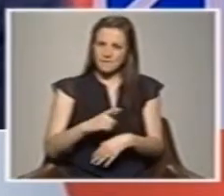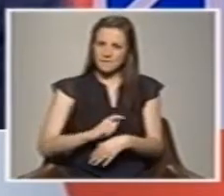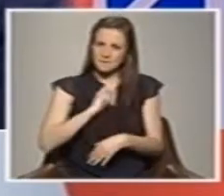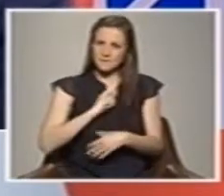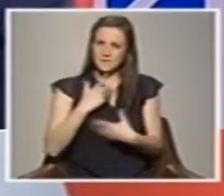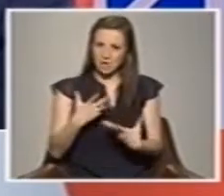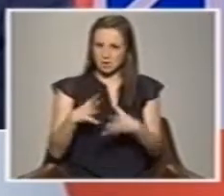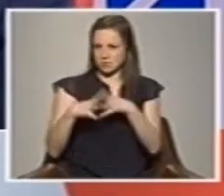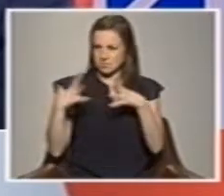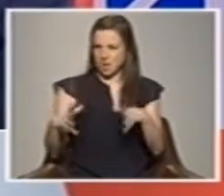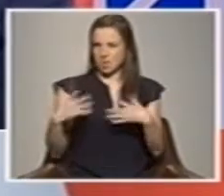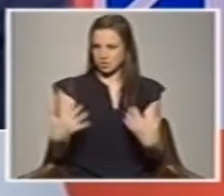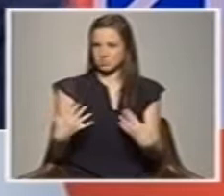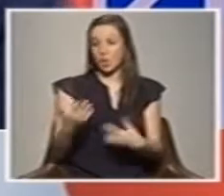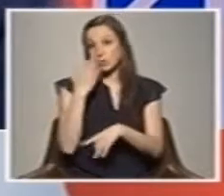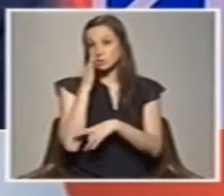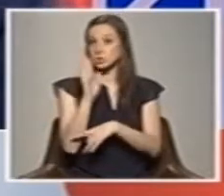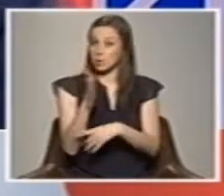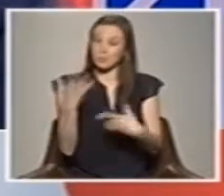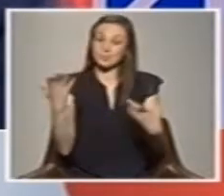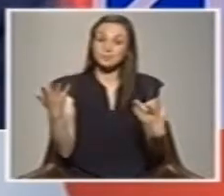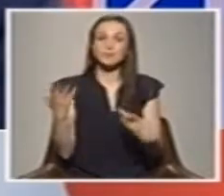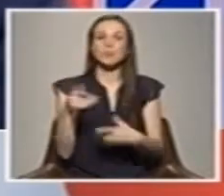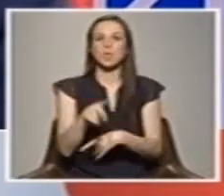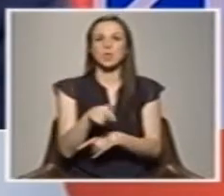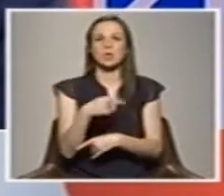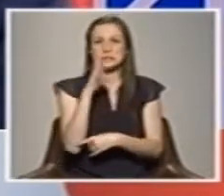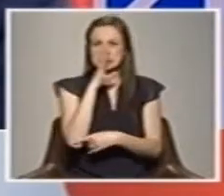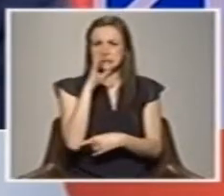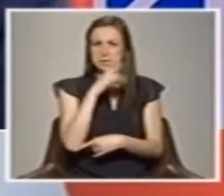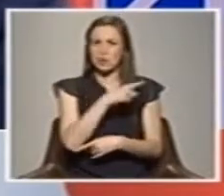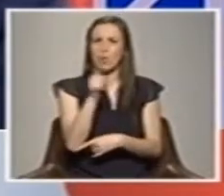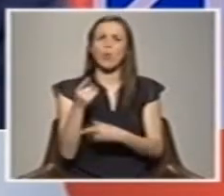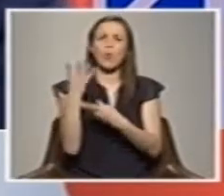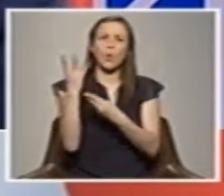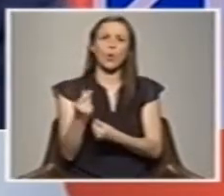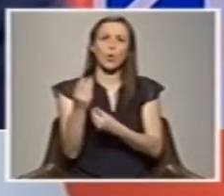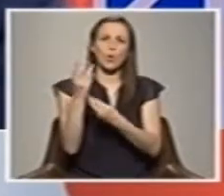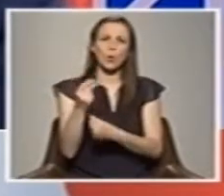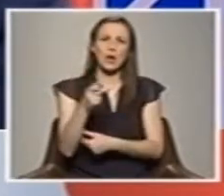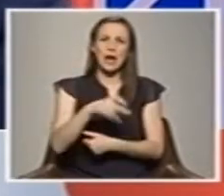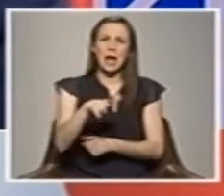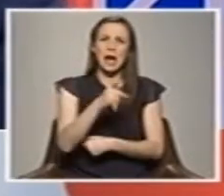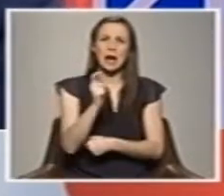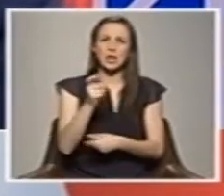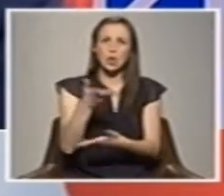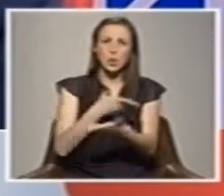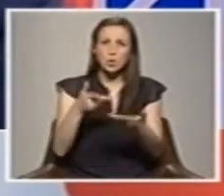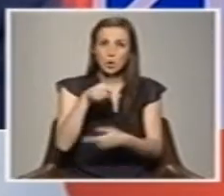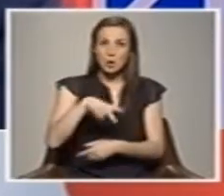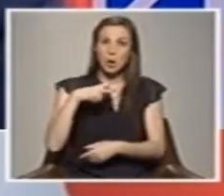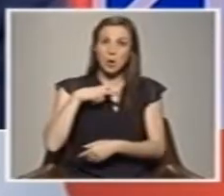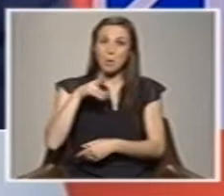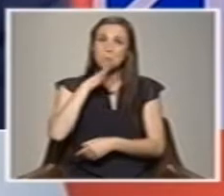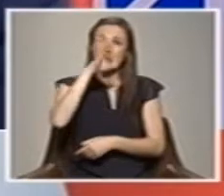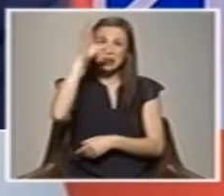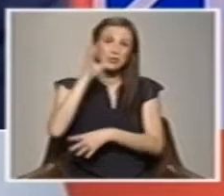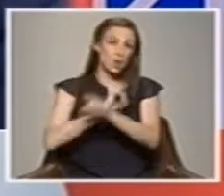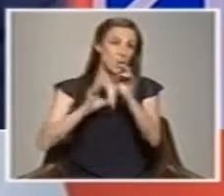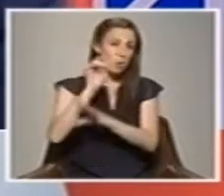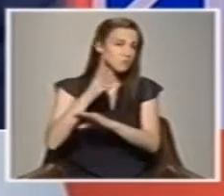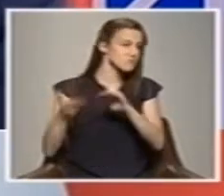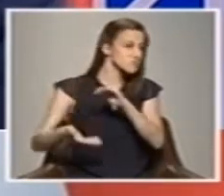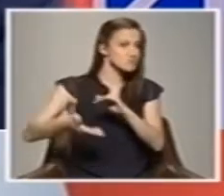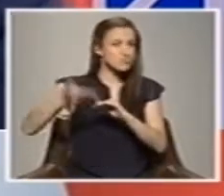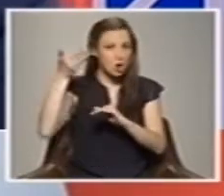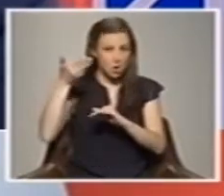e muito grande. Só para dar um exemplo, nós, se contarmos com a nossa zona económica exclusiva, somos o maior país europeu. Se